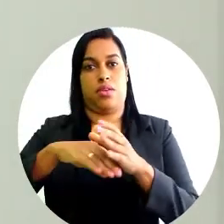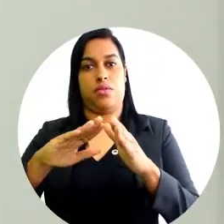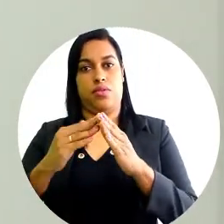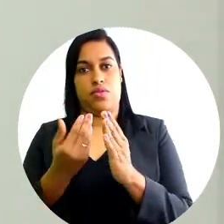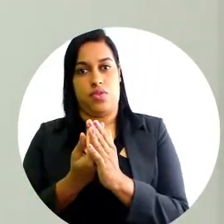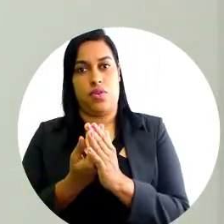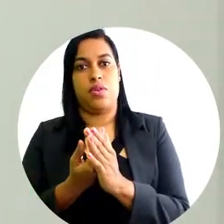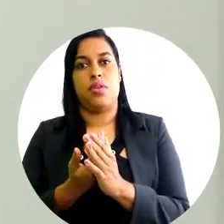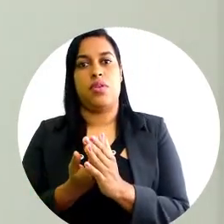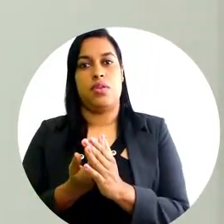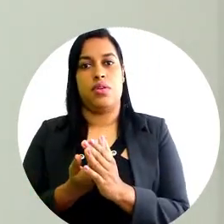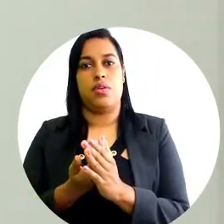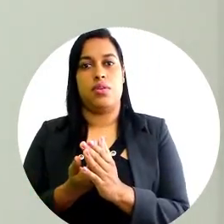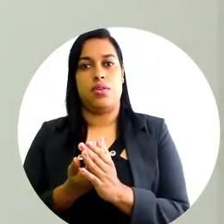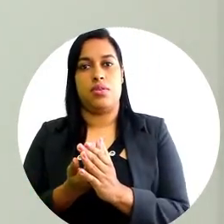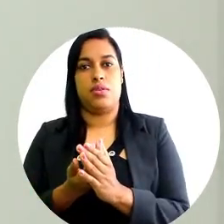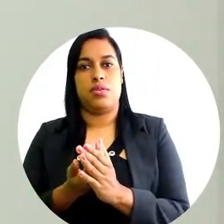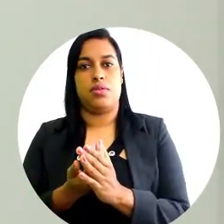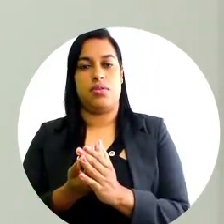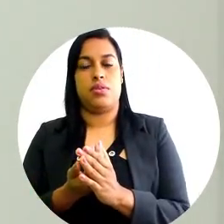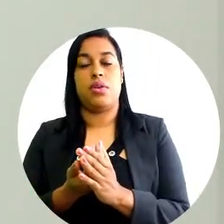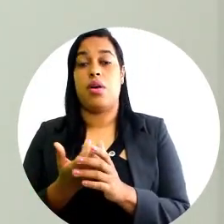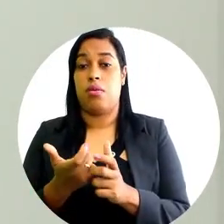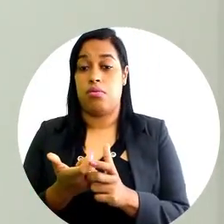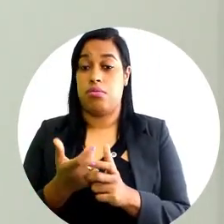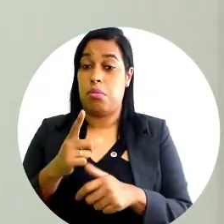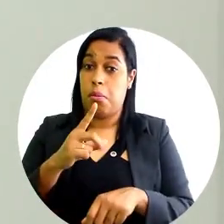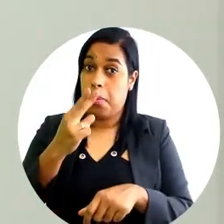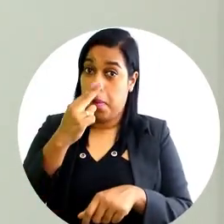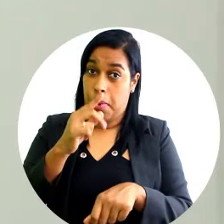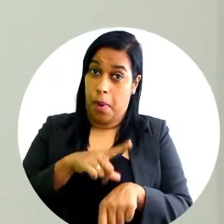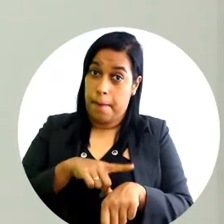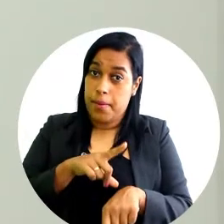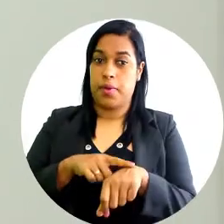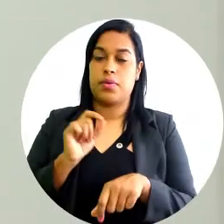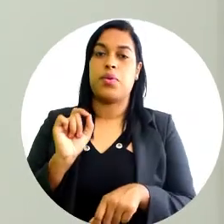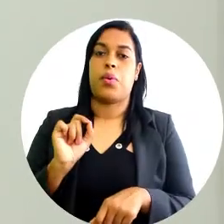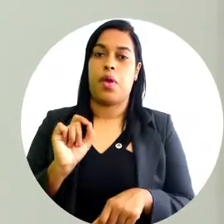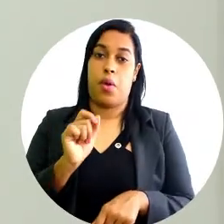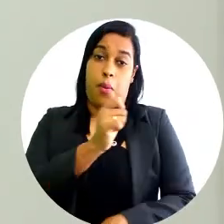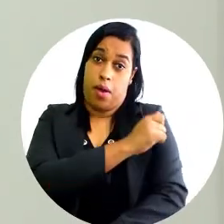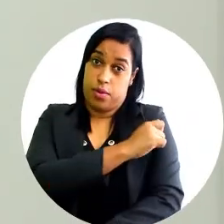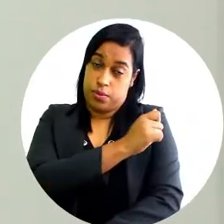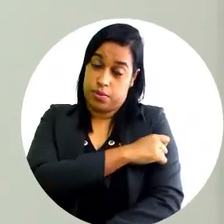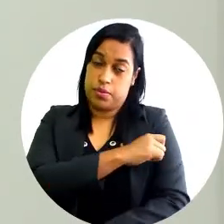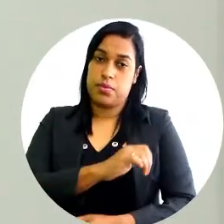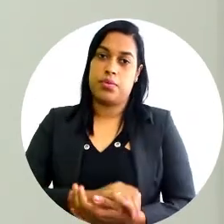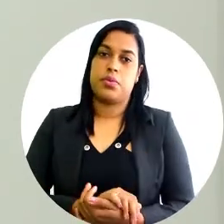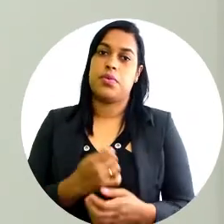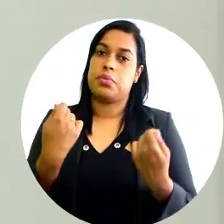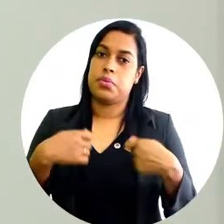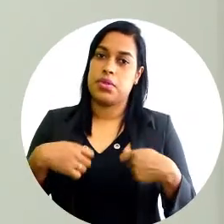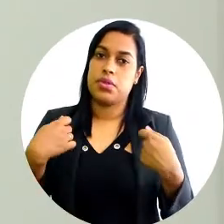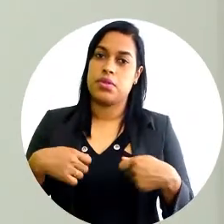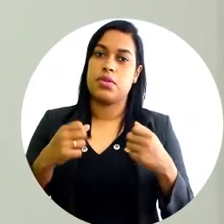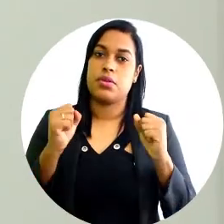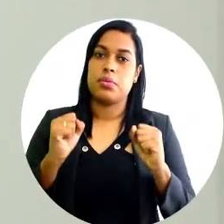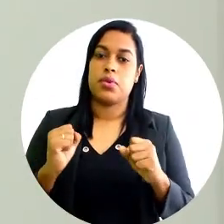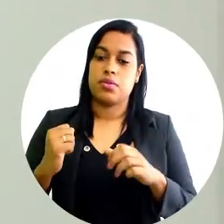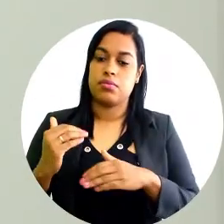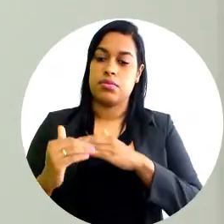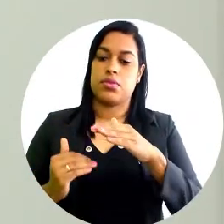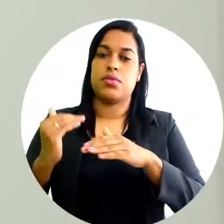dentro desta instituição. É um grande momento onde o estudante vai